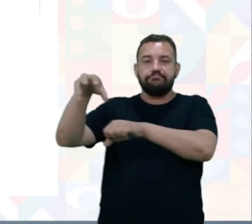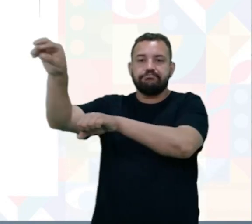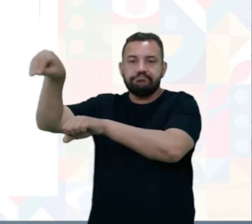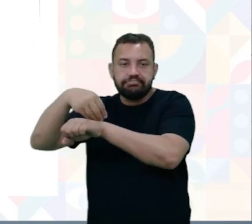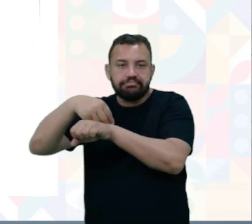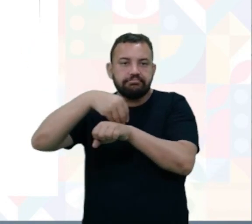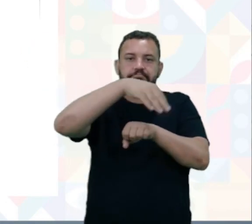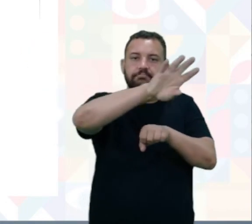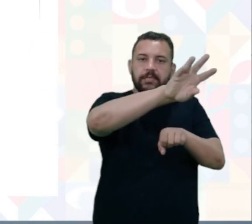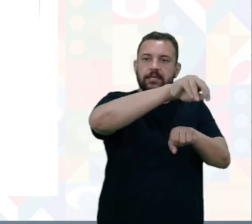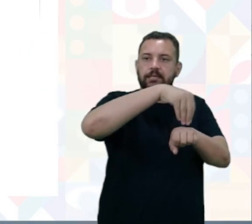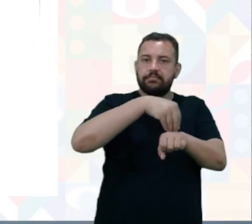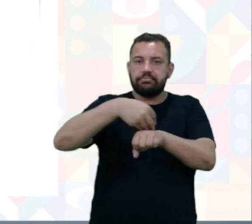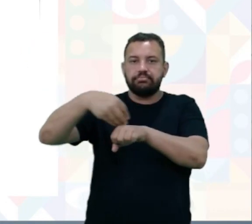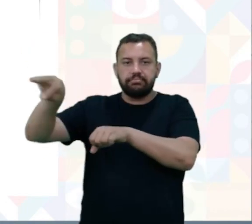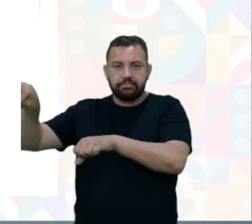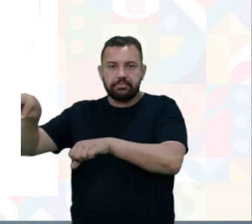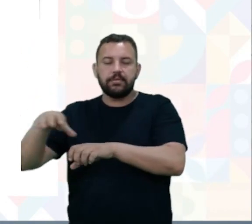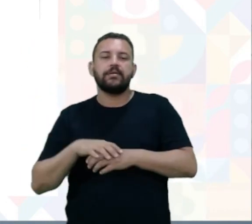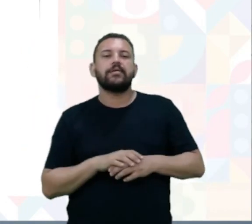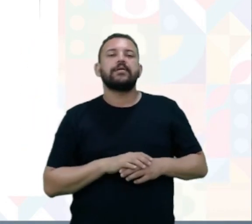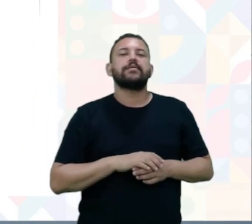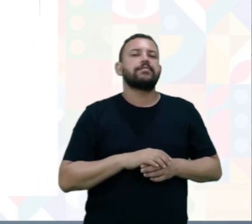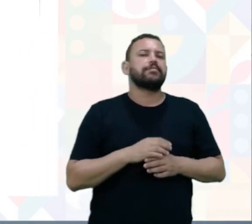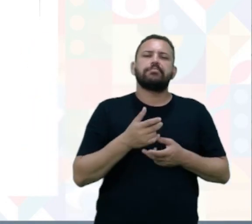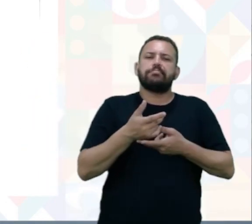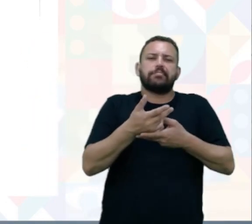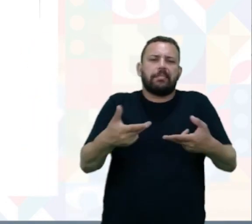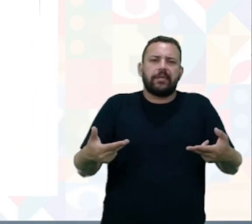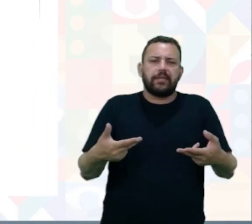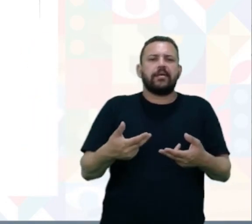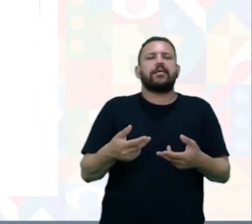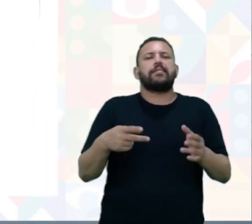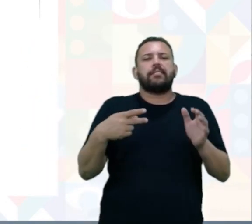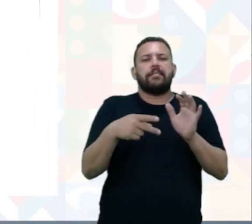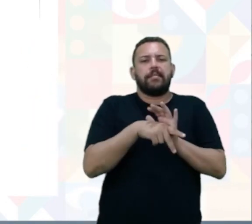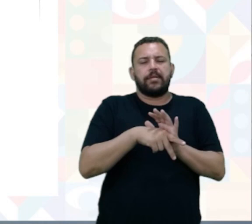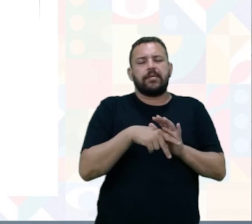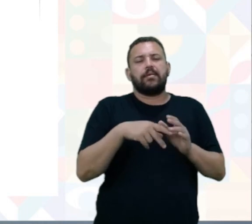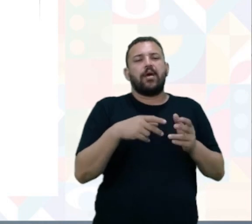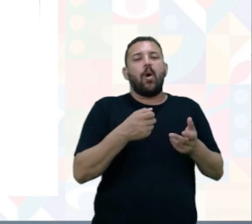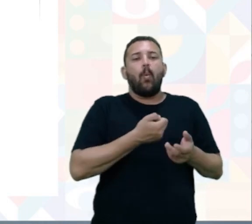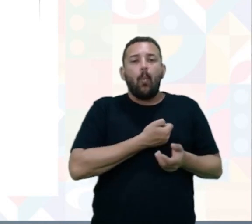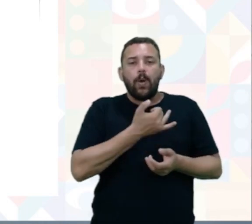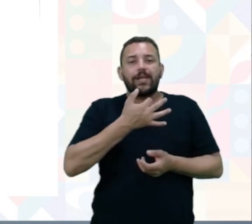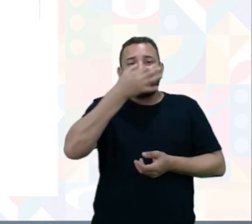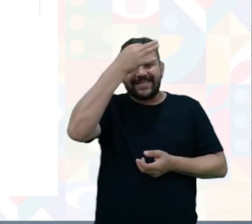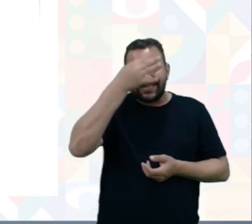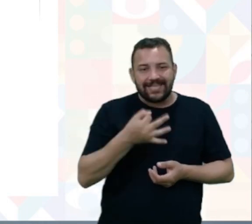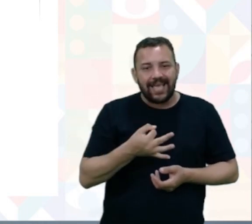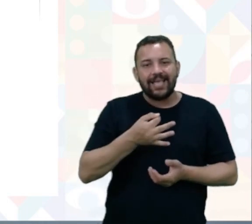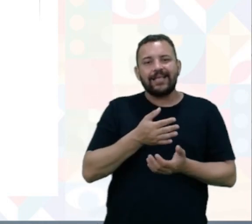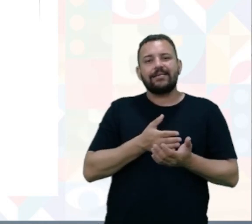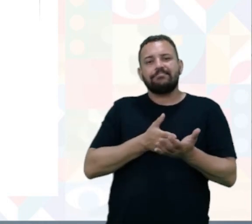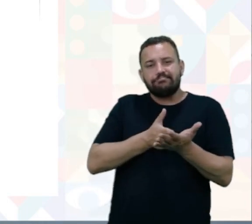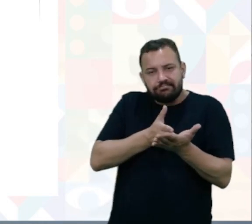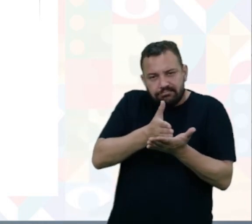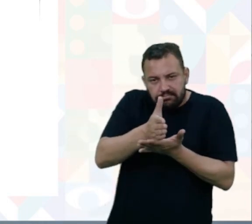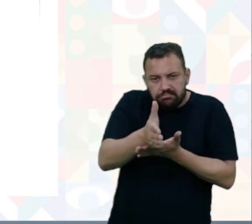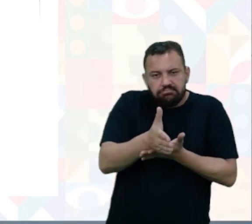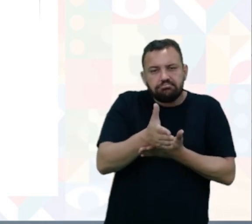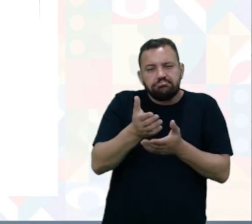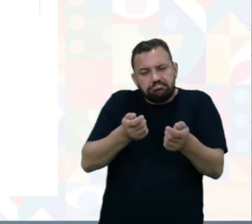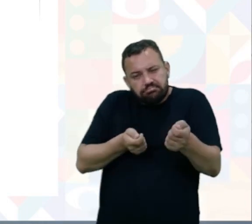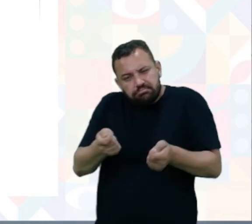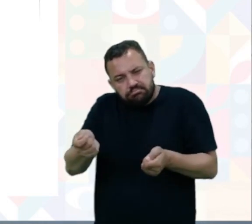Essa etapa é responsável pela distribuição de todo o material na quantidade correta, né? A partir de um